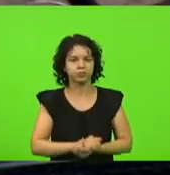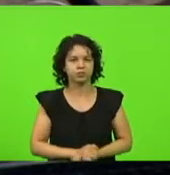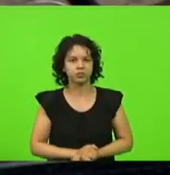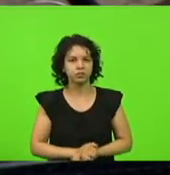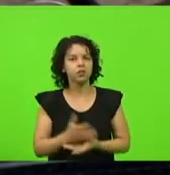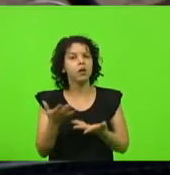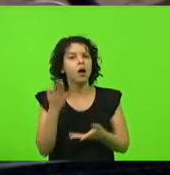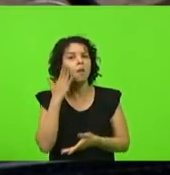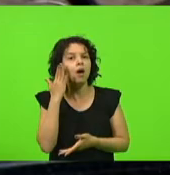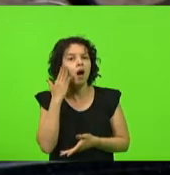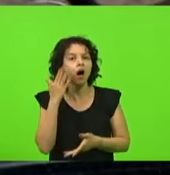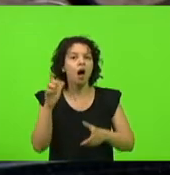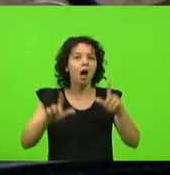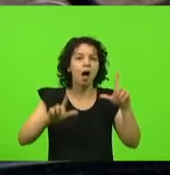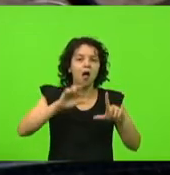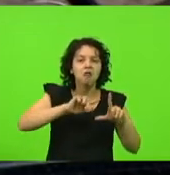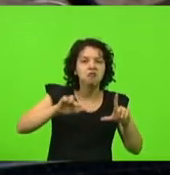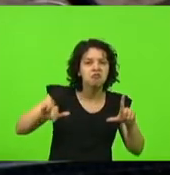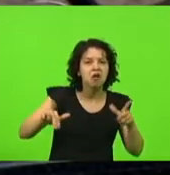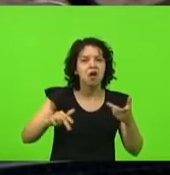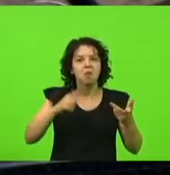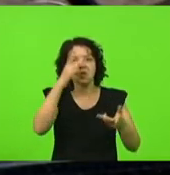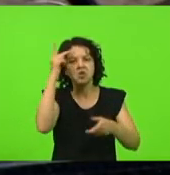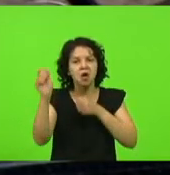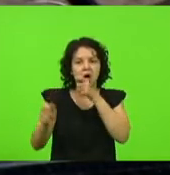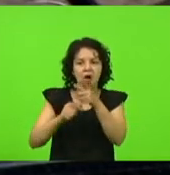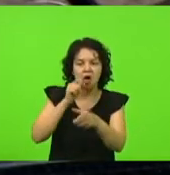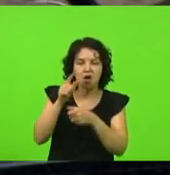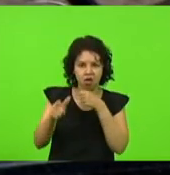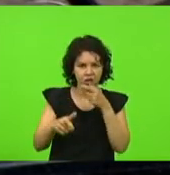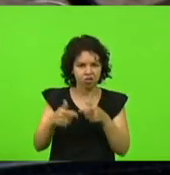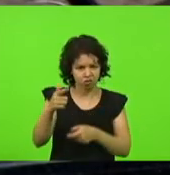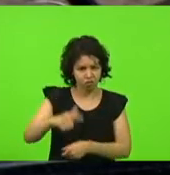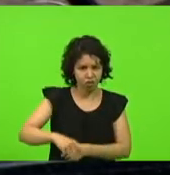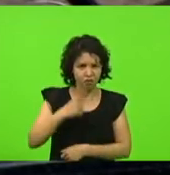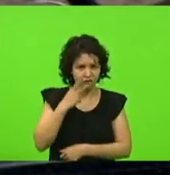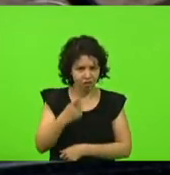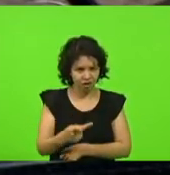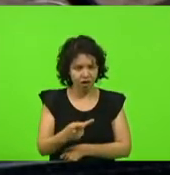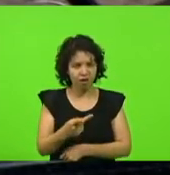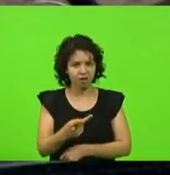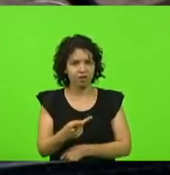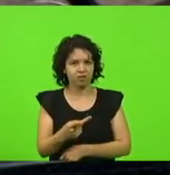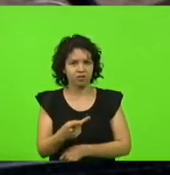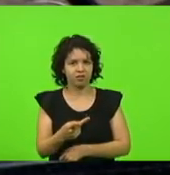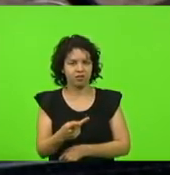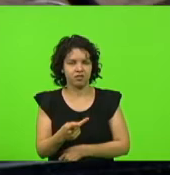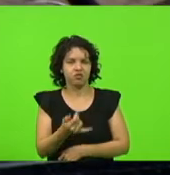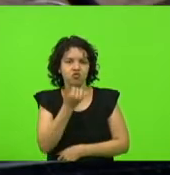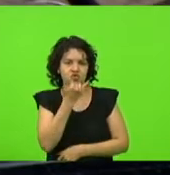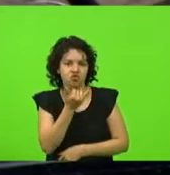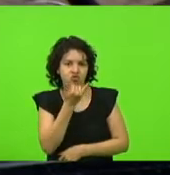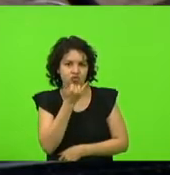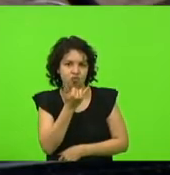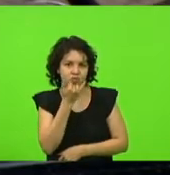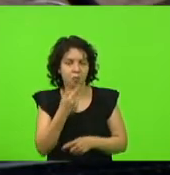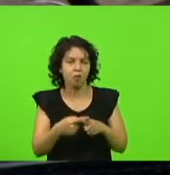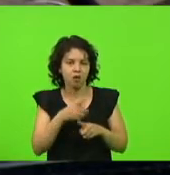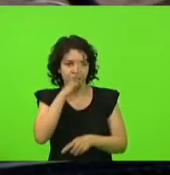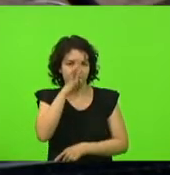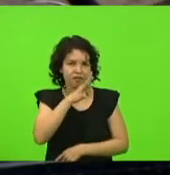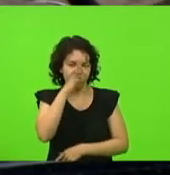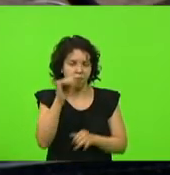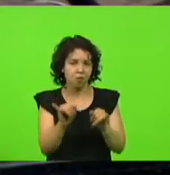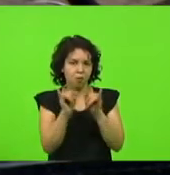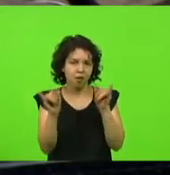imprensa, se todo mundo que ficou criticando aí, vai se retratar da bobagem que falou antes do tempo. É isso que nós